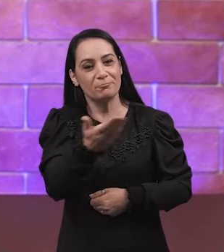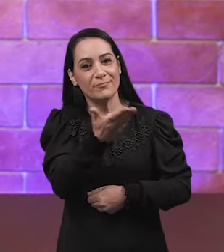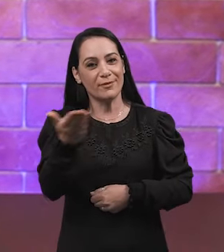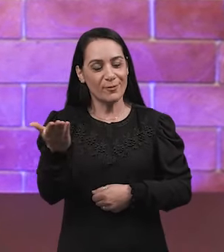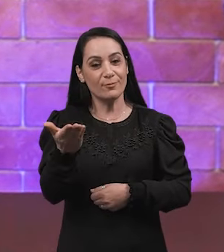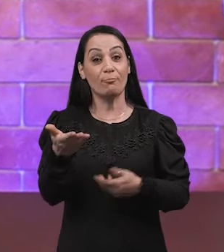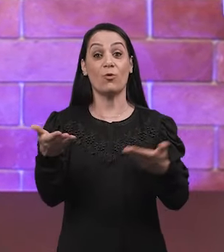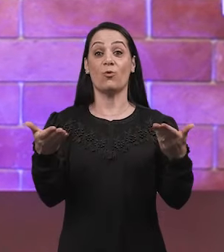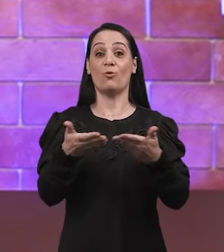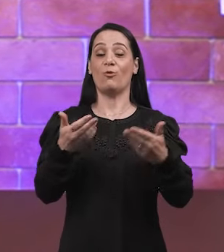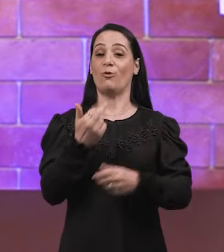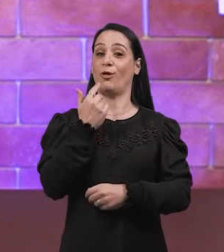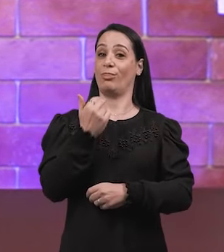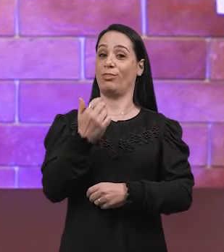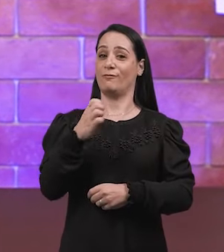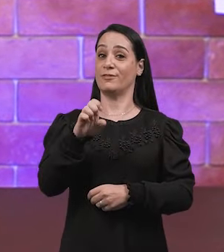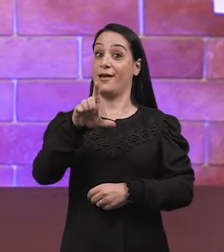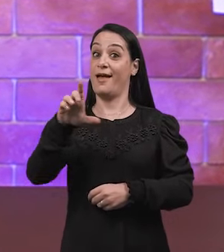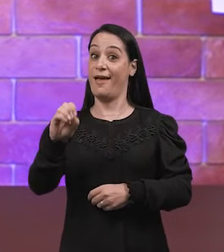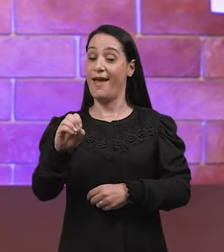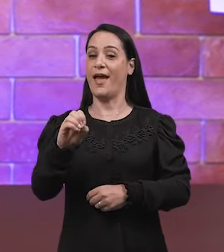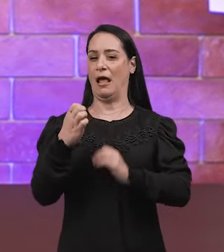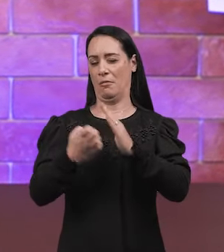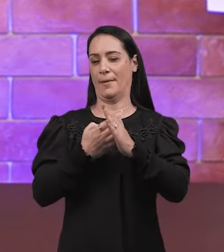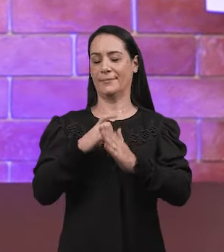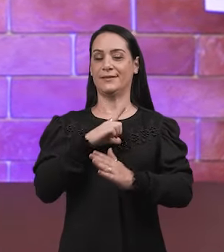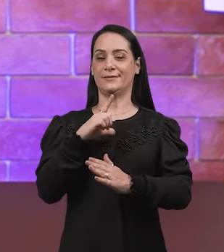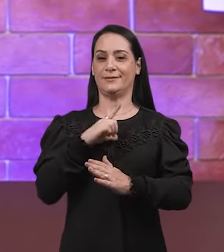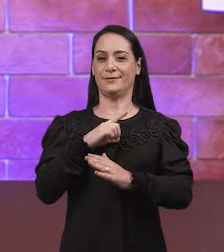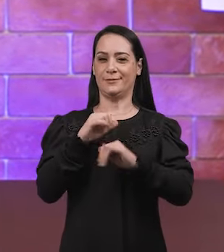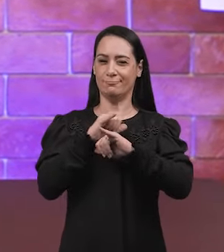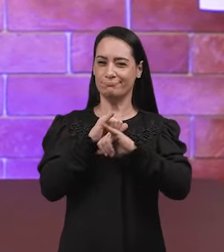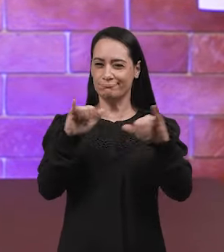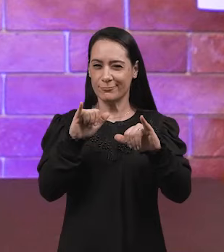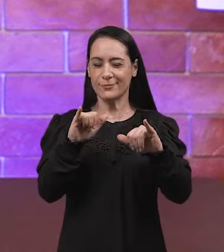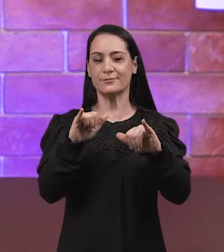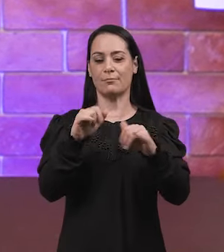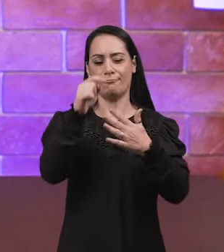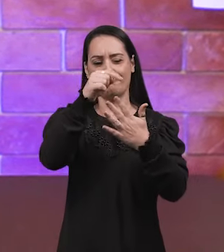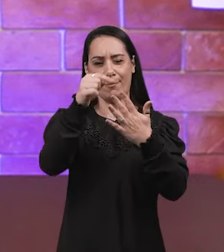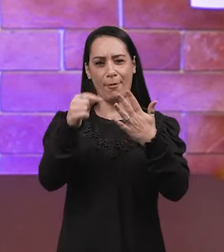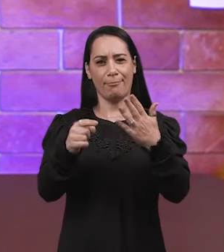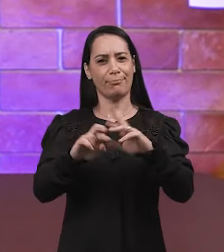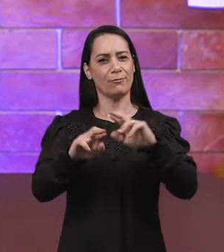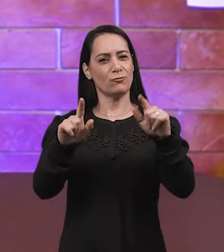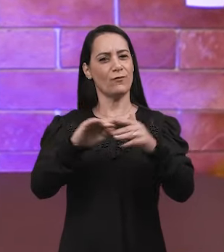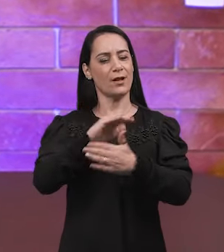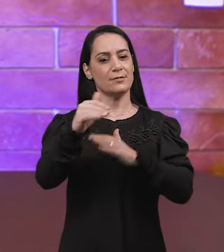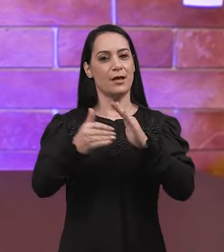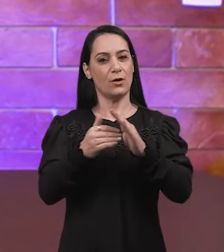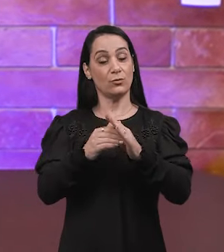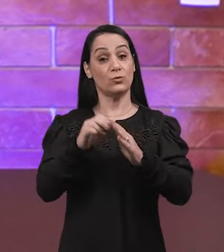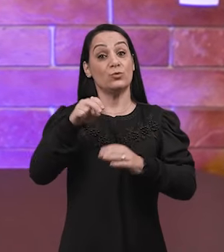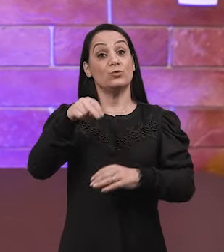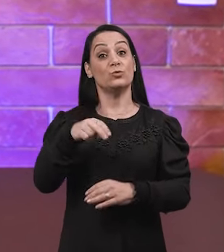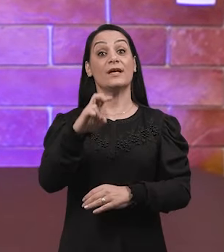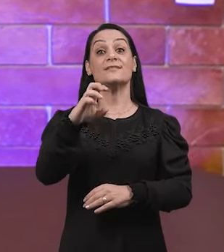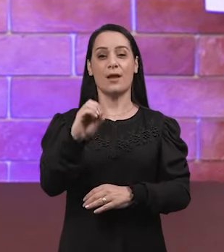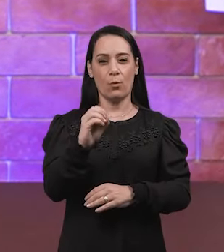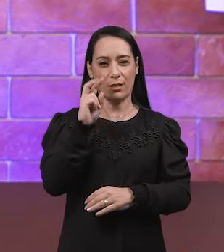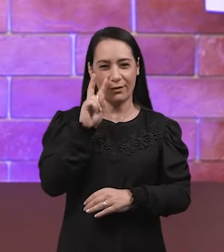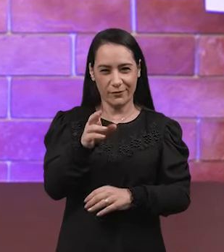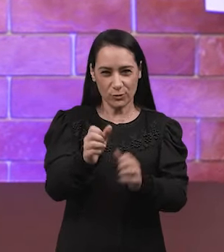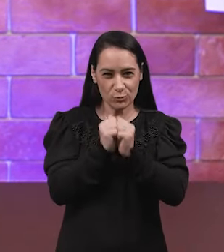Tudo bem, pessoal? Hoje eu tenho a novidade da Elo aqui comigo e vou falar para vocês todos os diferenciais do novo